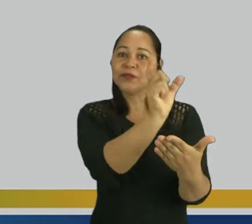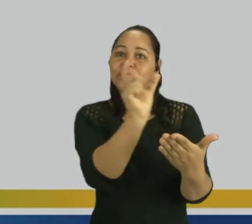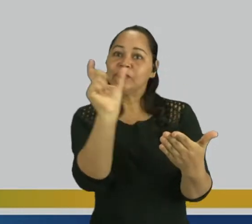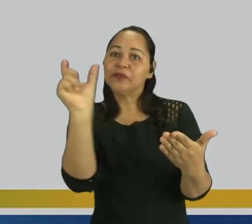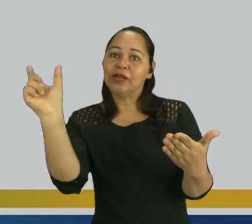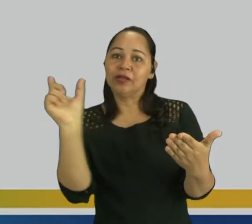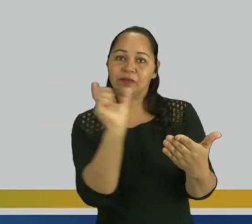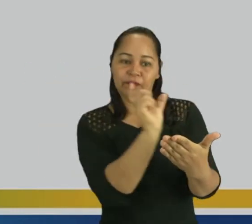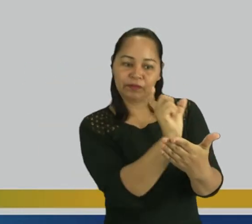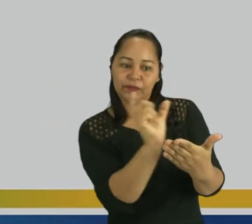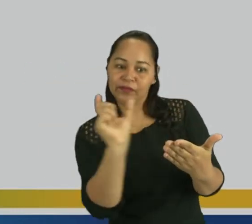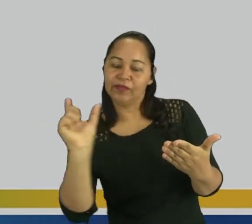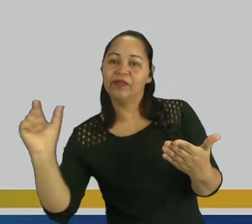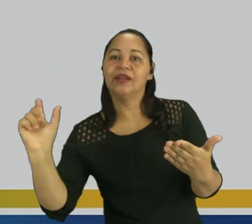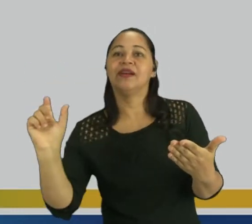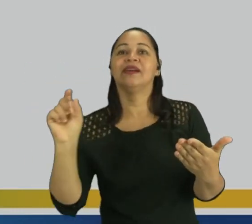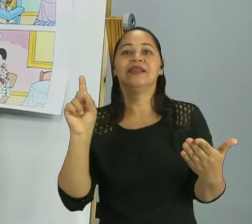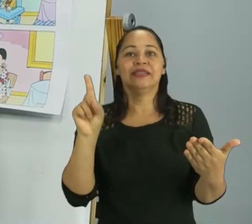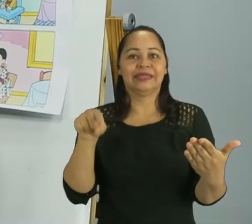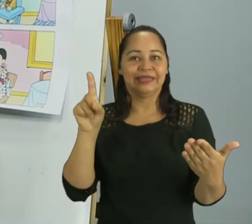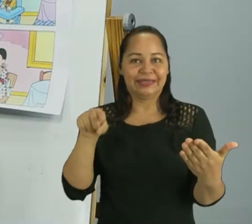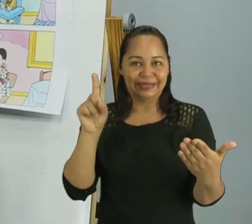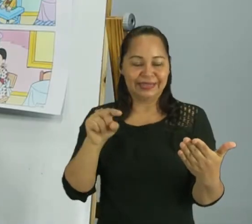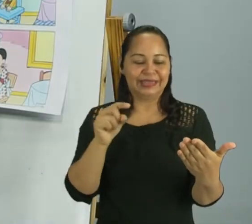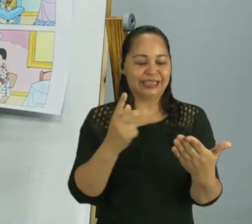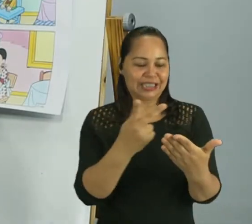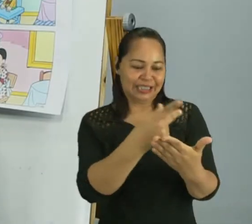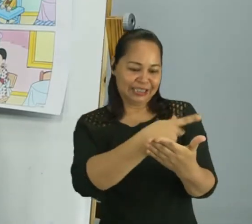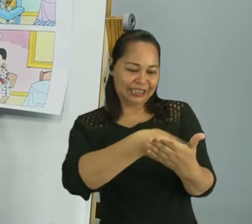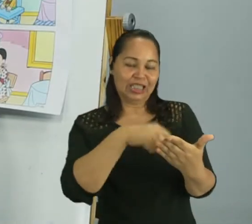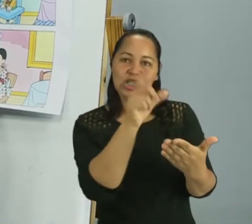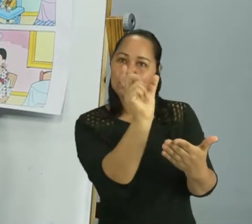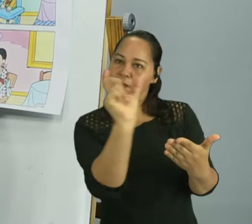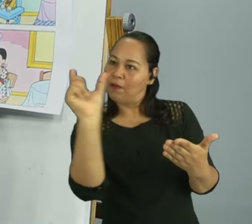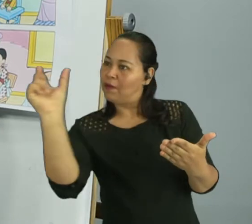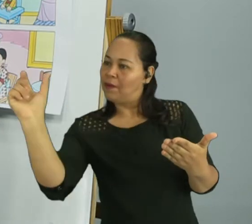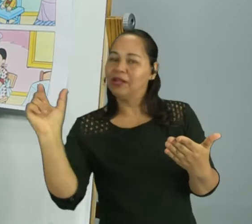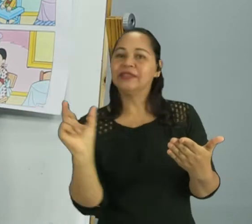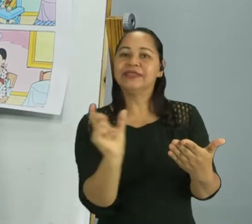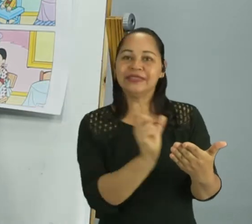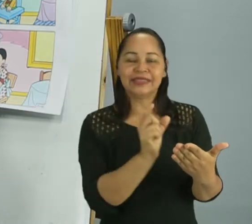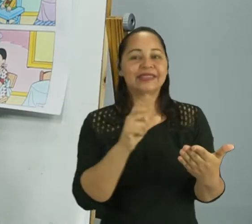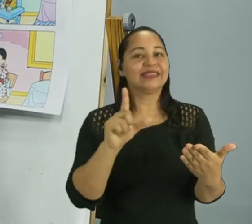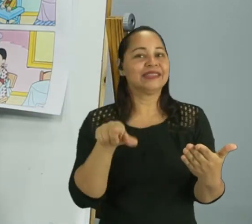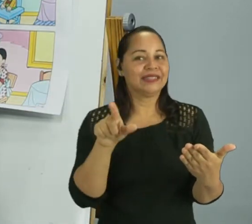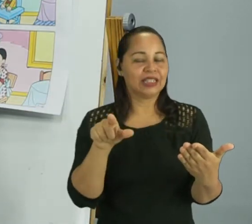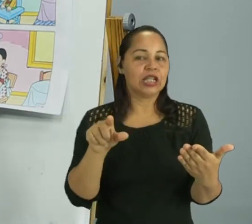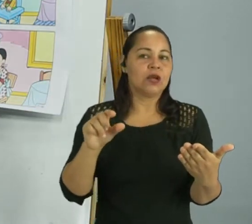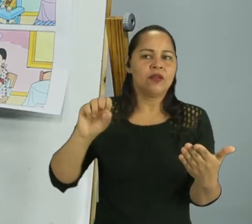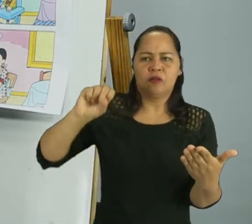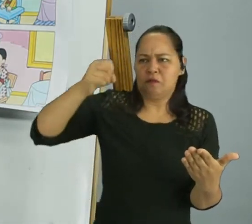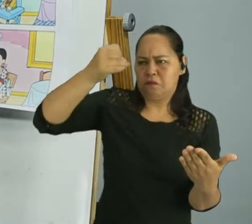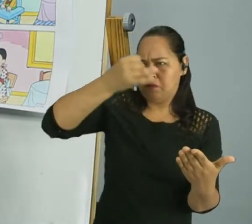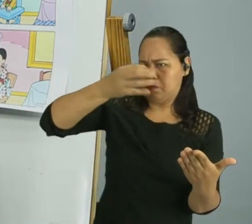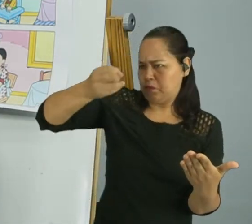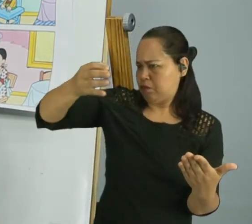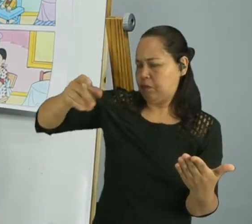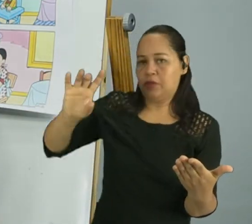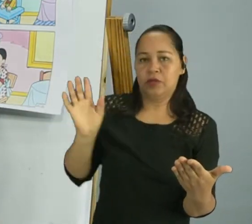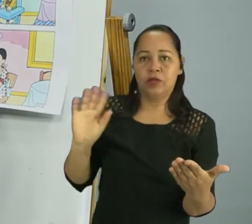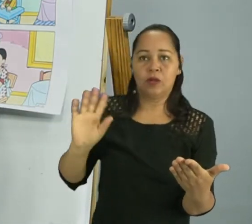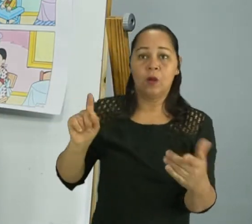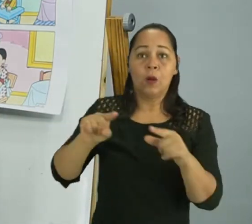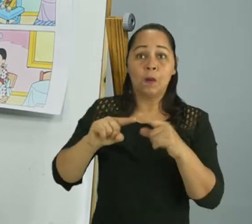observou lá, sempre alguma tirinha tratando de algum assunto, que às vezes nem é necessariamente falando sobre a